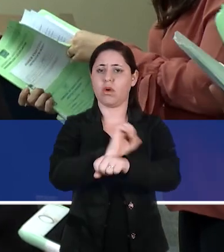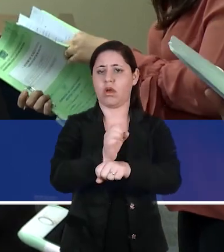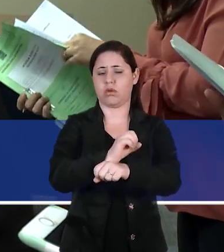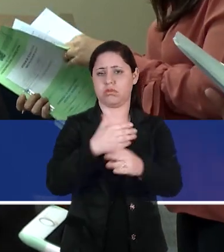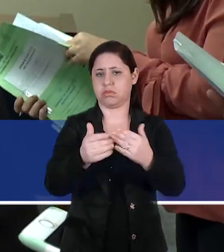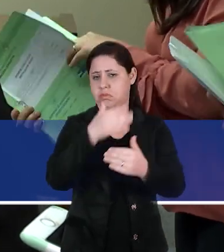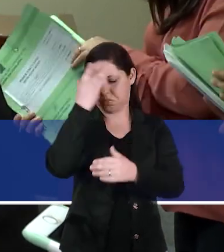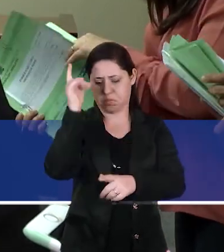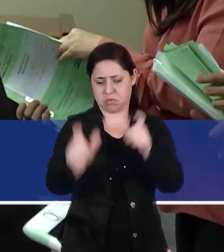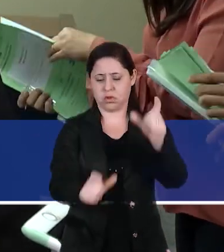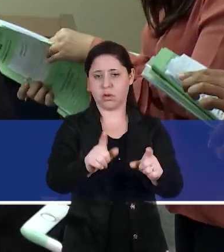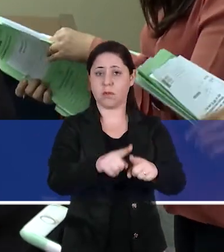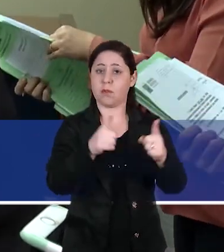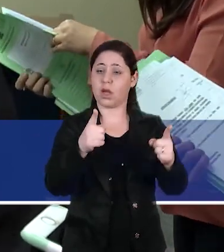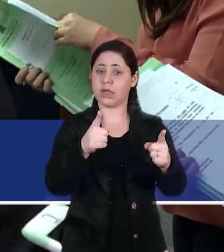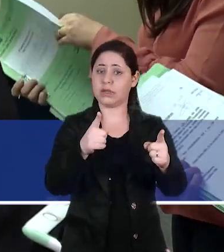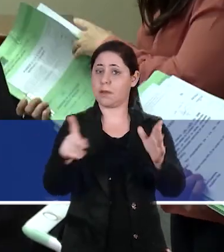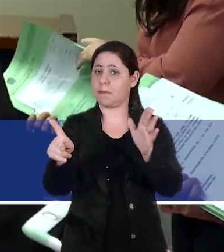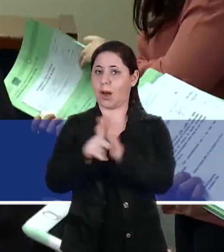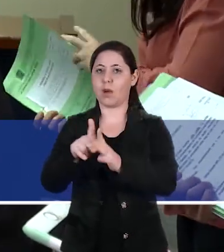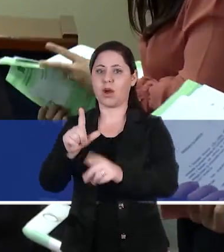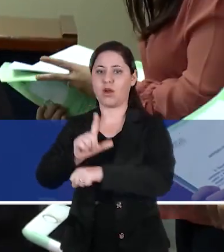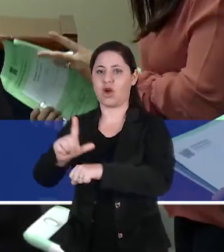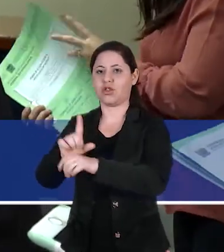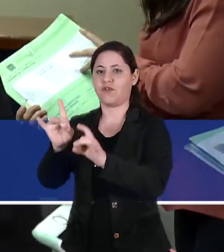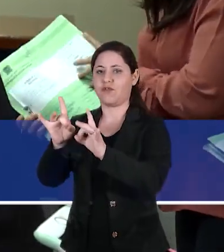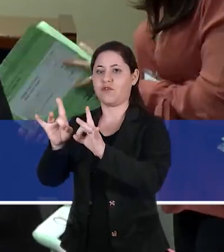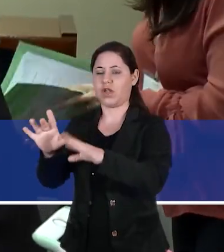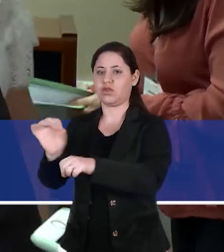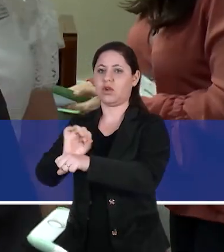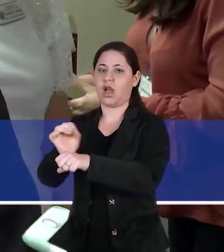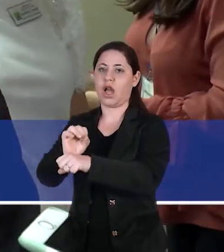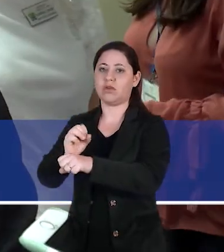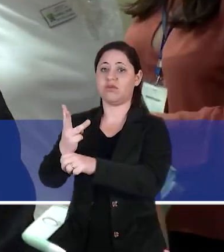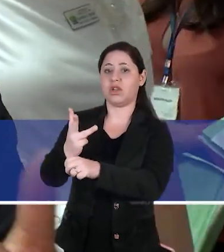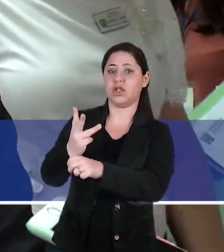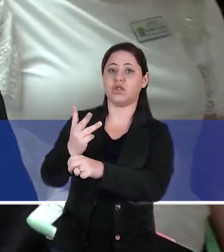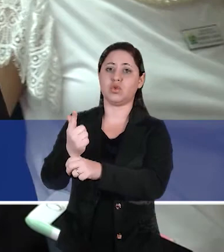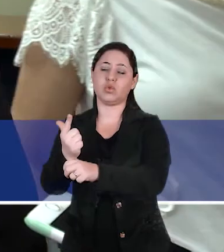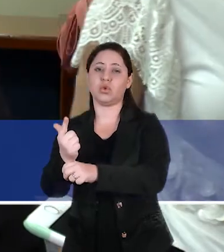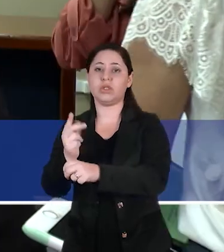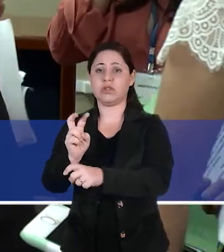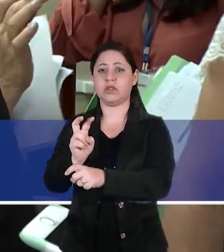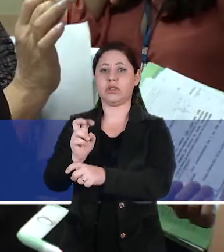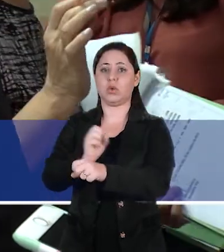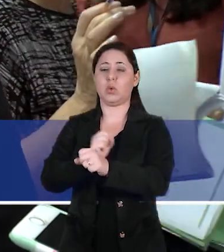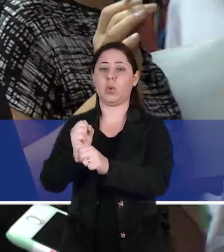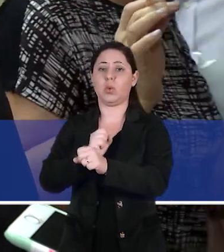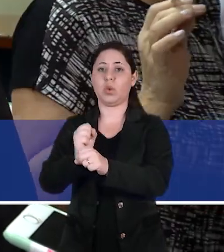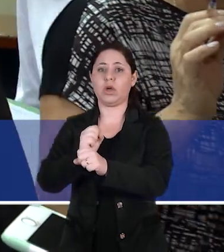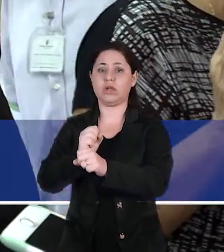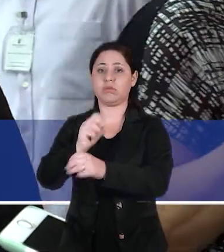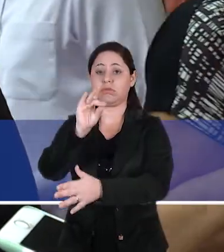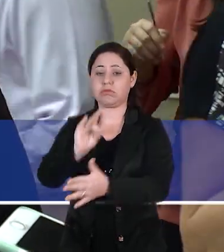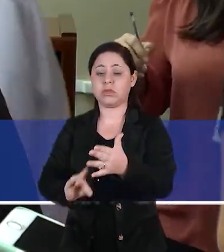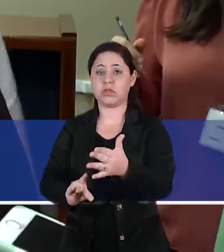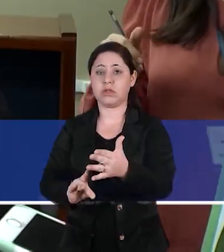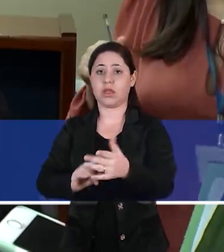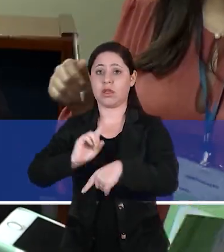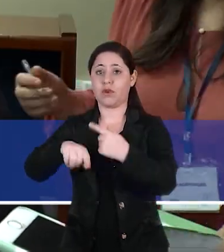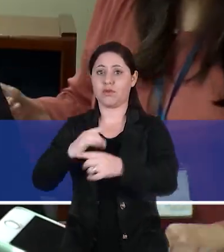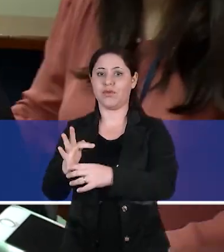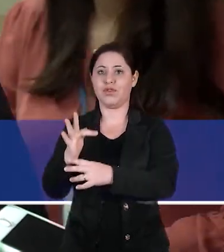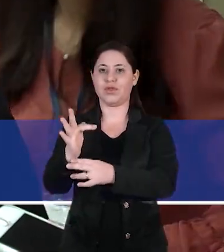você quiser, mas a montadora não pode te dar aquela garantia de 2, 3, 5 anos, porque